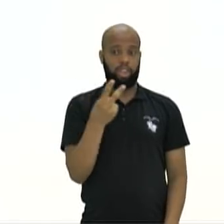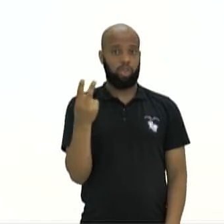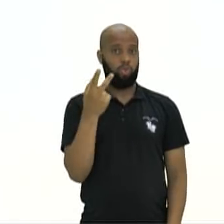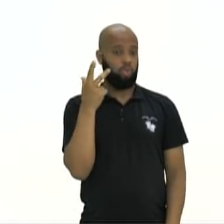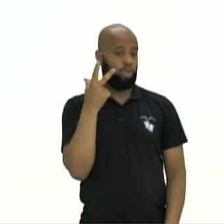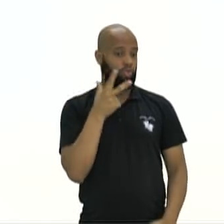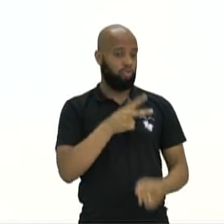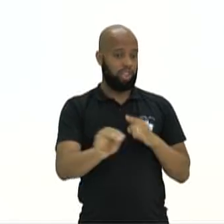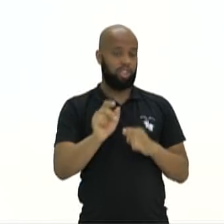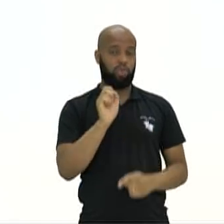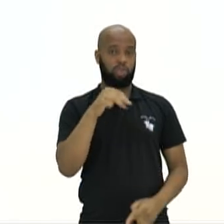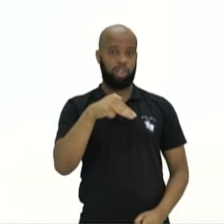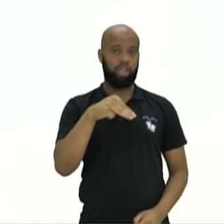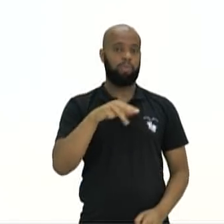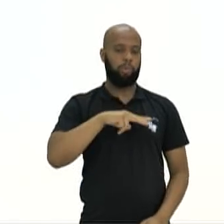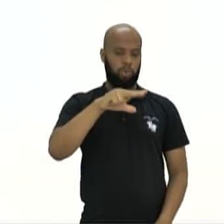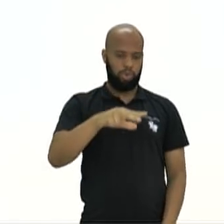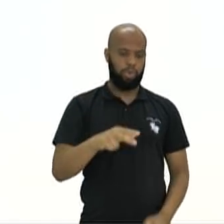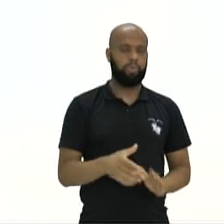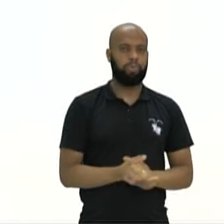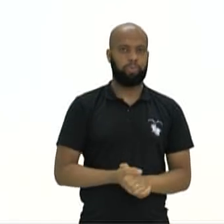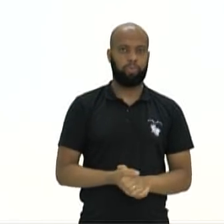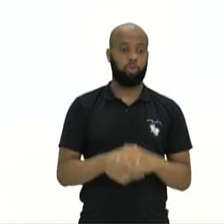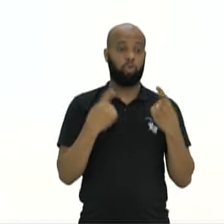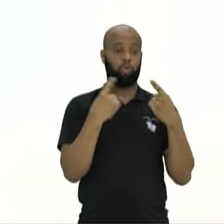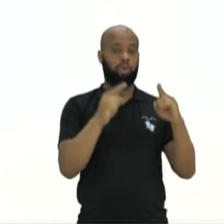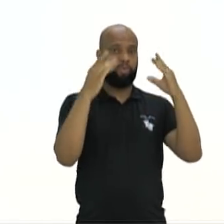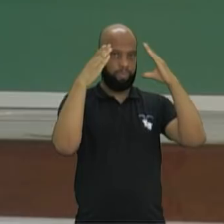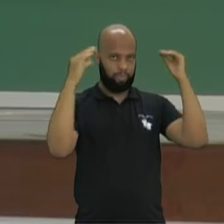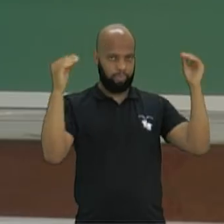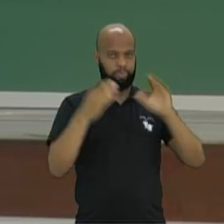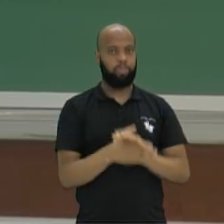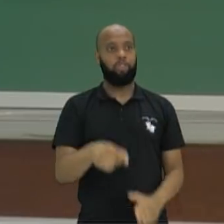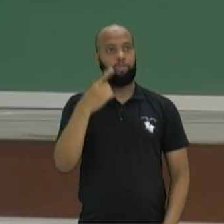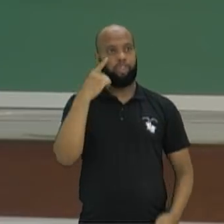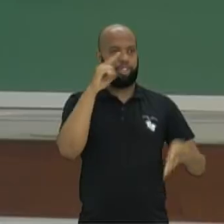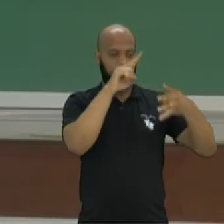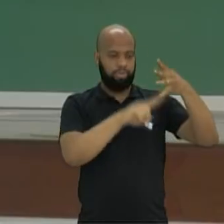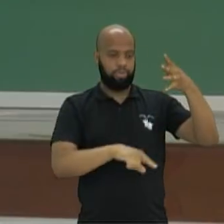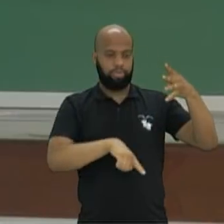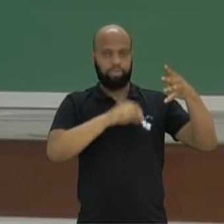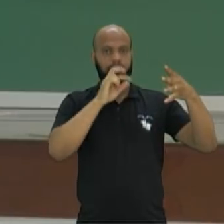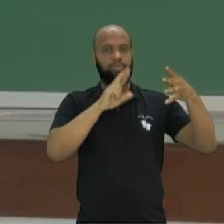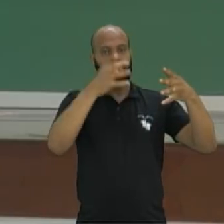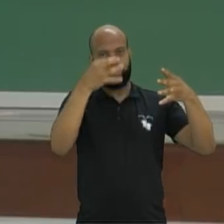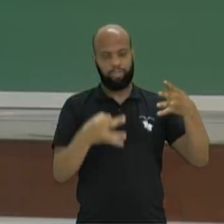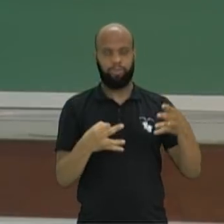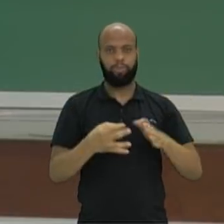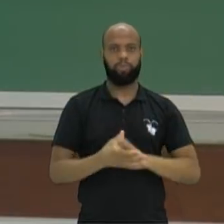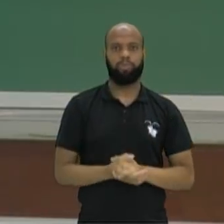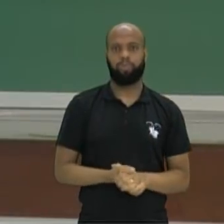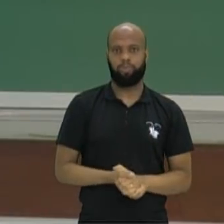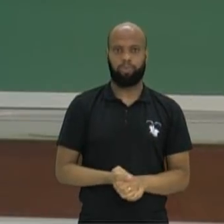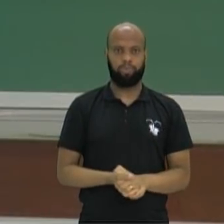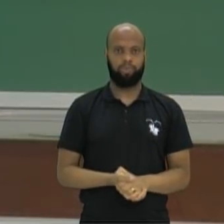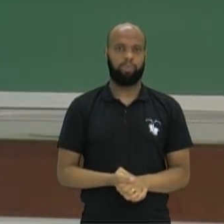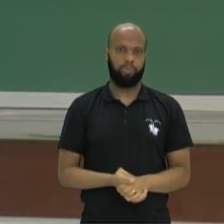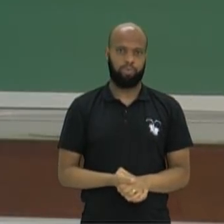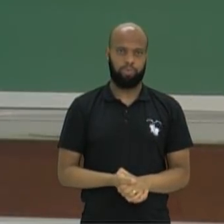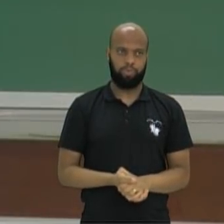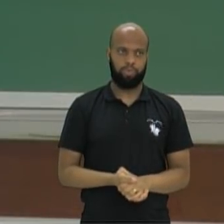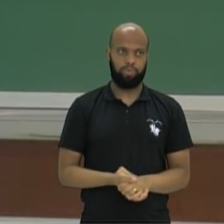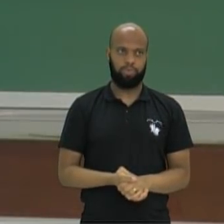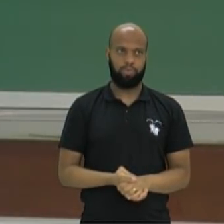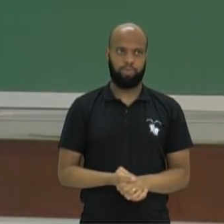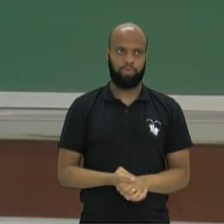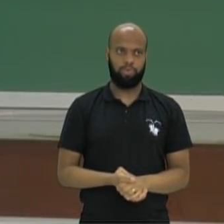pelos luso-brasileiros. Então é contra os holandeses, né? Letra A, é a Batalha dos Guardanapos. Coloque as... Eu entro nessa